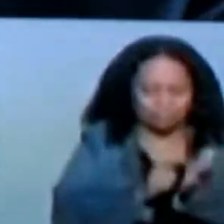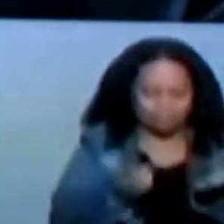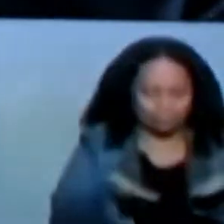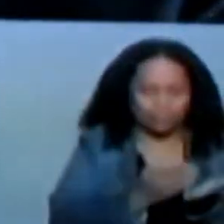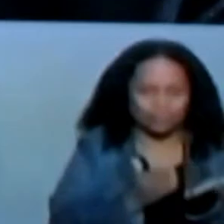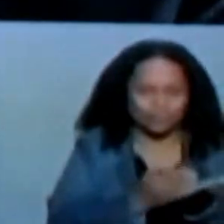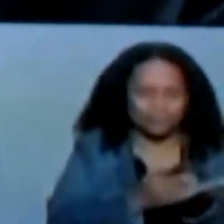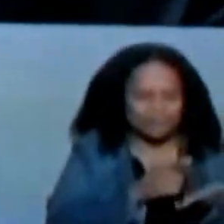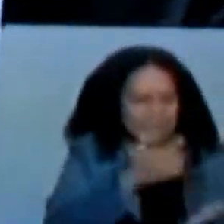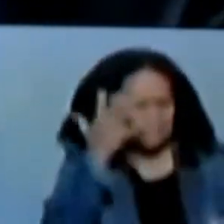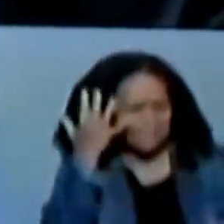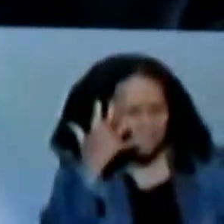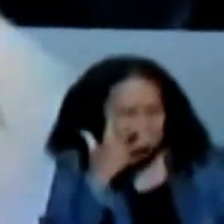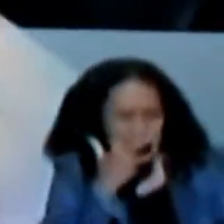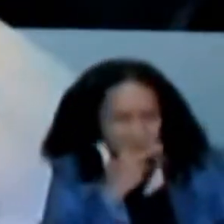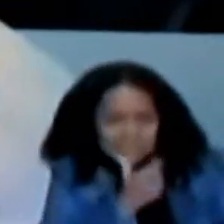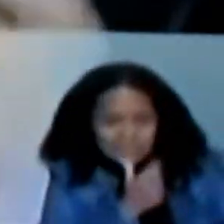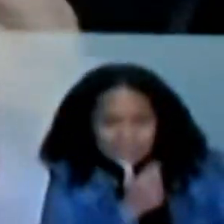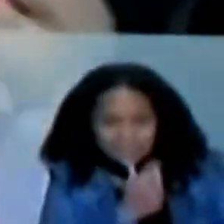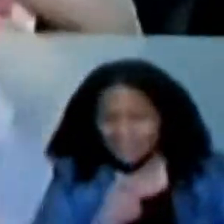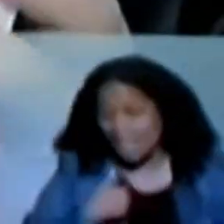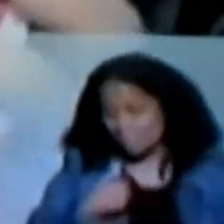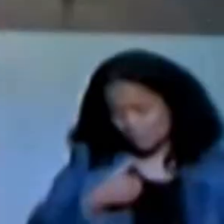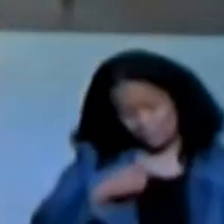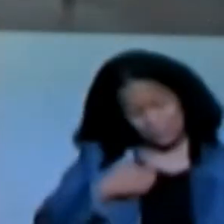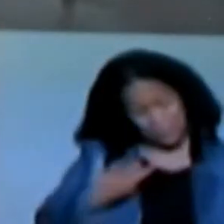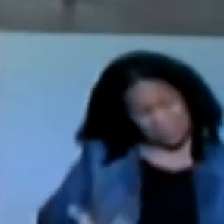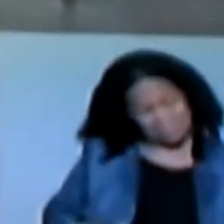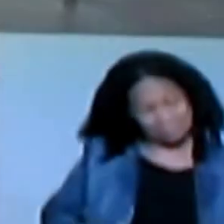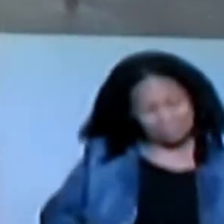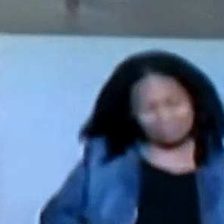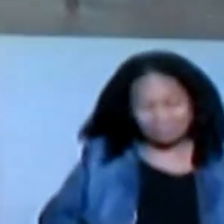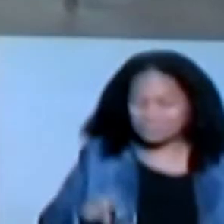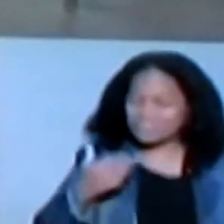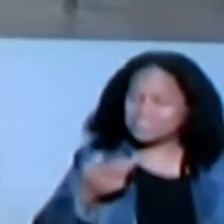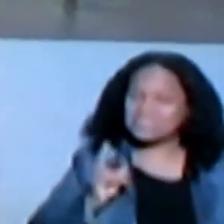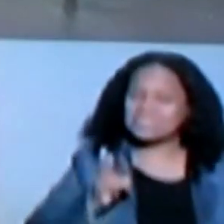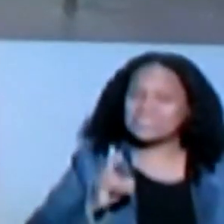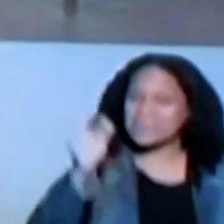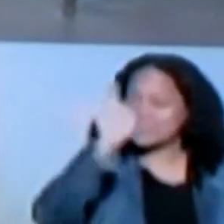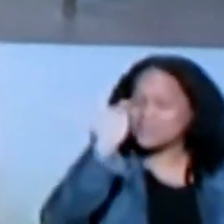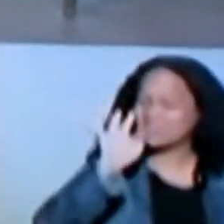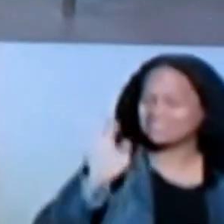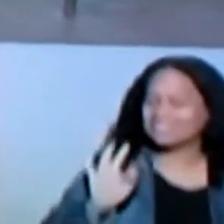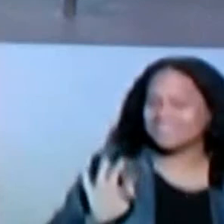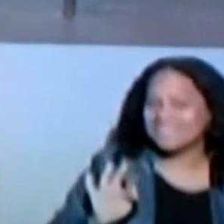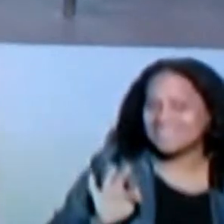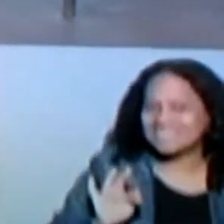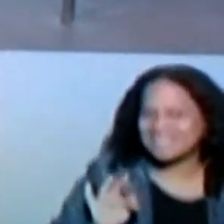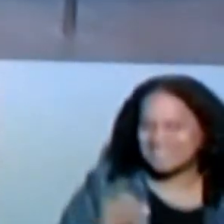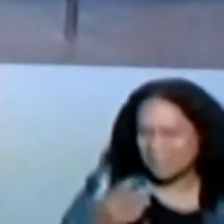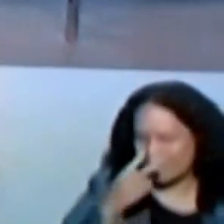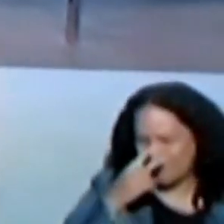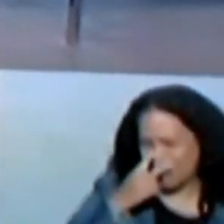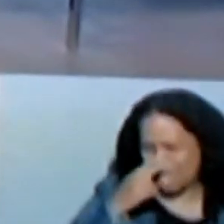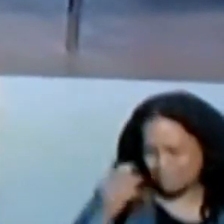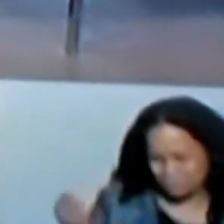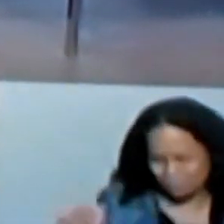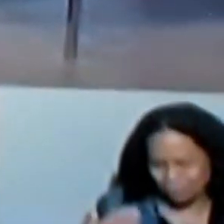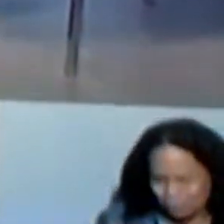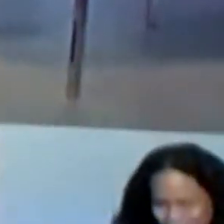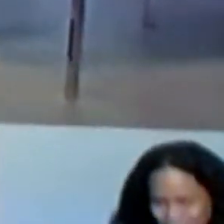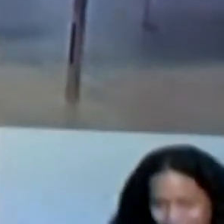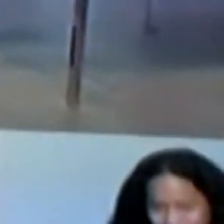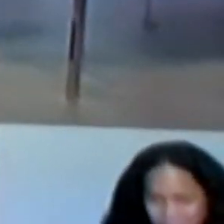Rafa. Essa aqui. Linda a capa, demais essa capa. Sou eu, né? Alto astral, alto astral. Tá